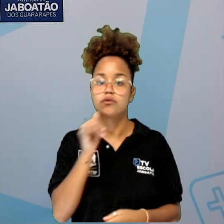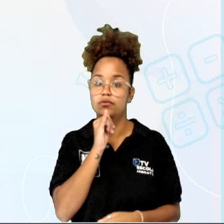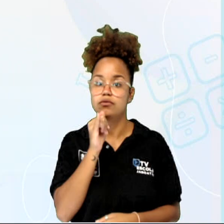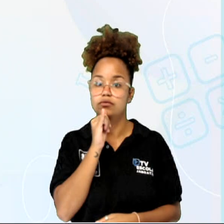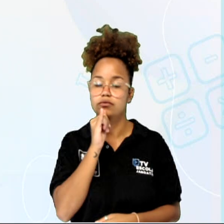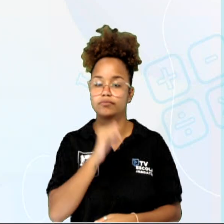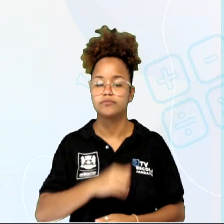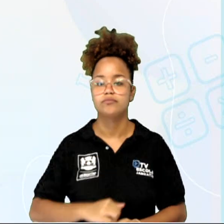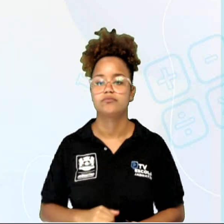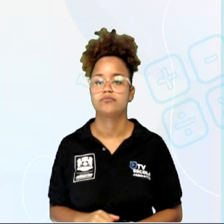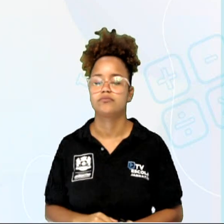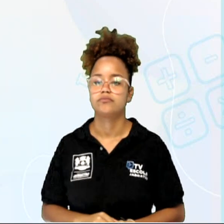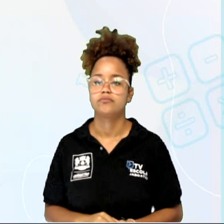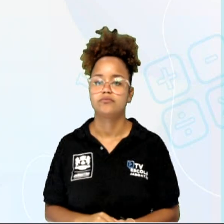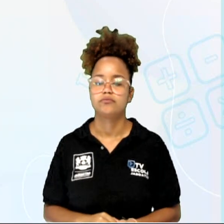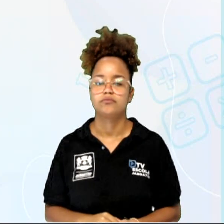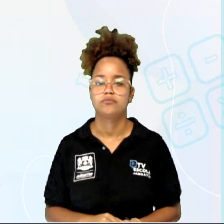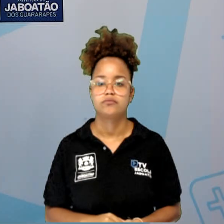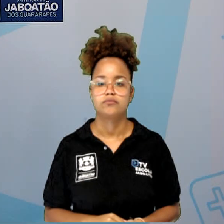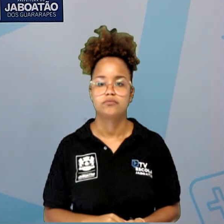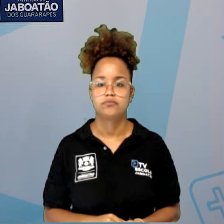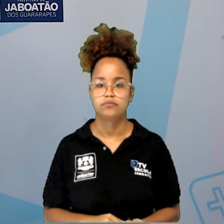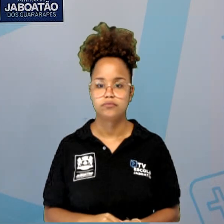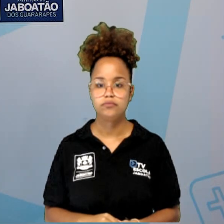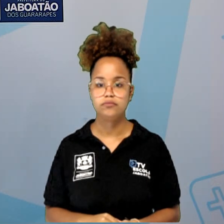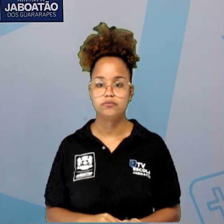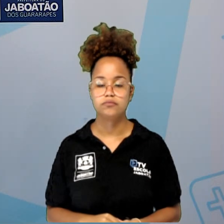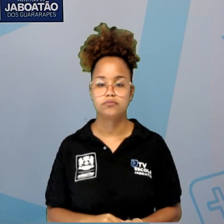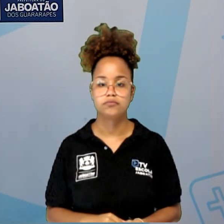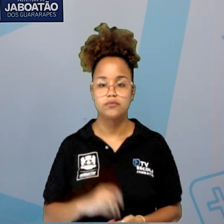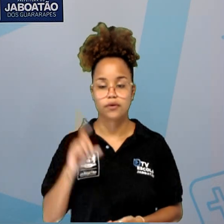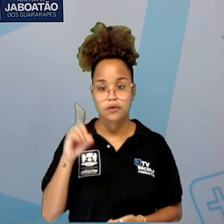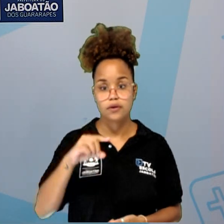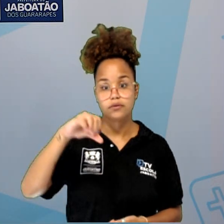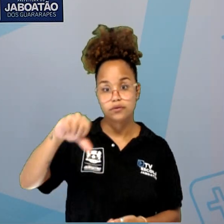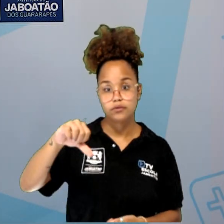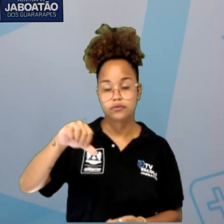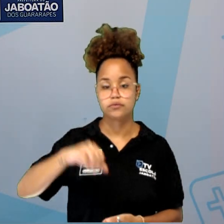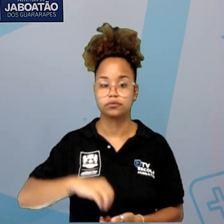da situação anterior. It's nine. It's